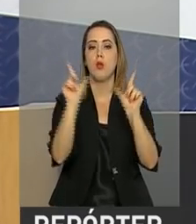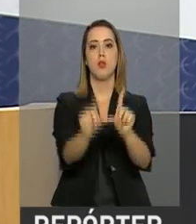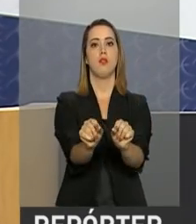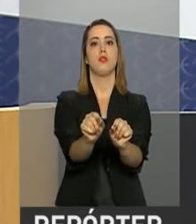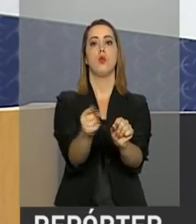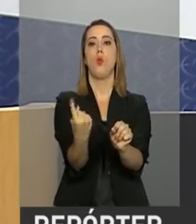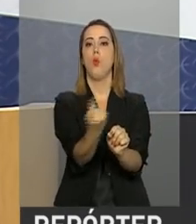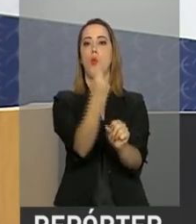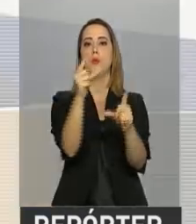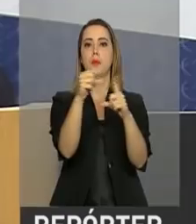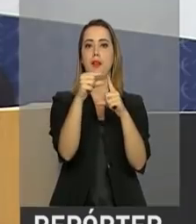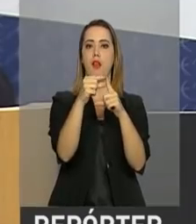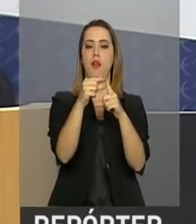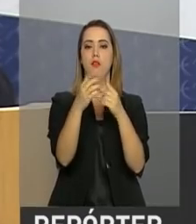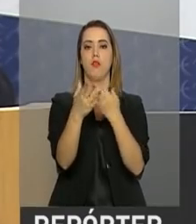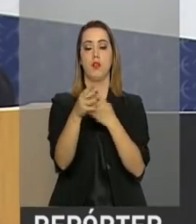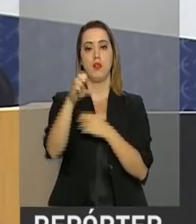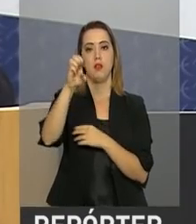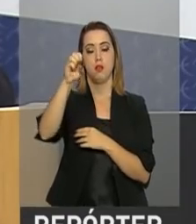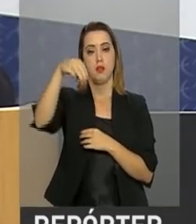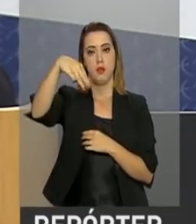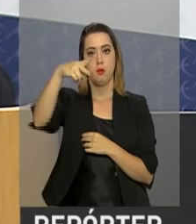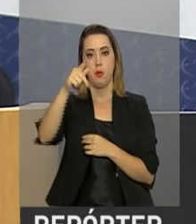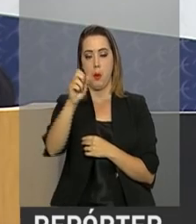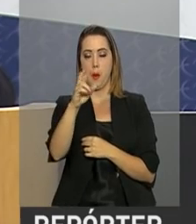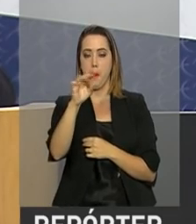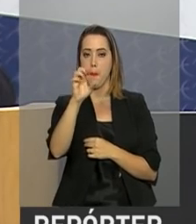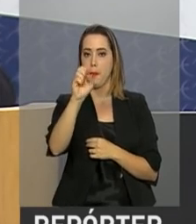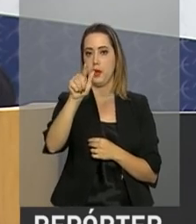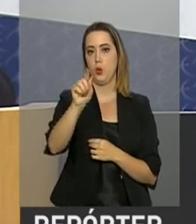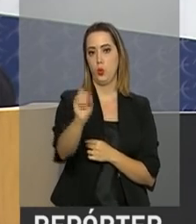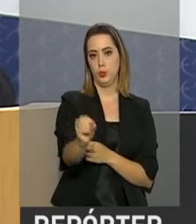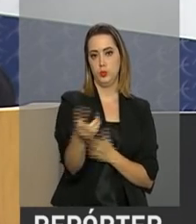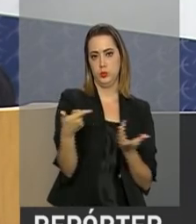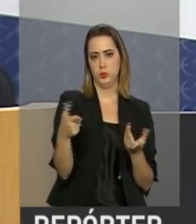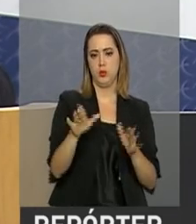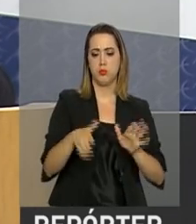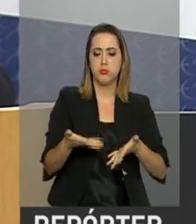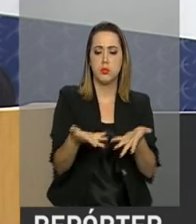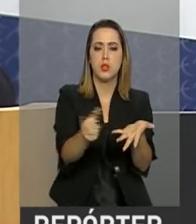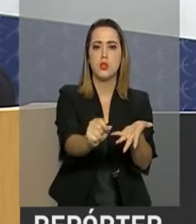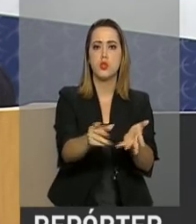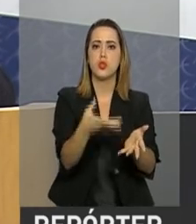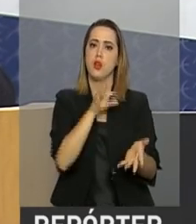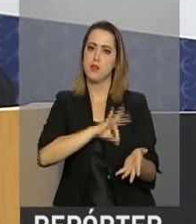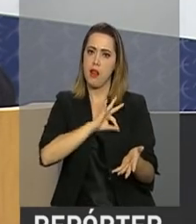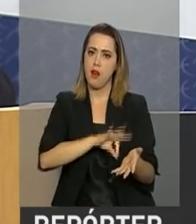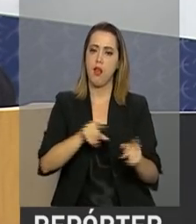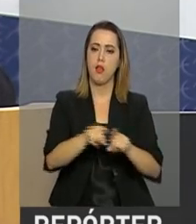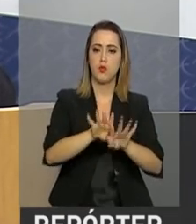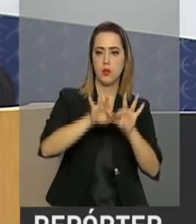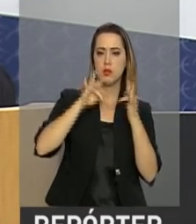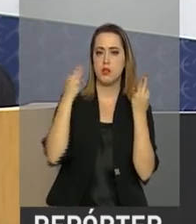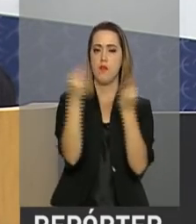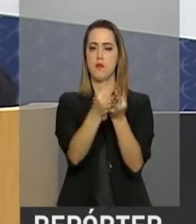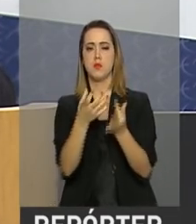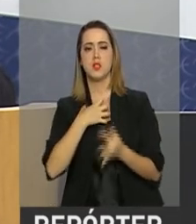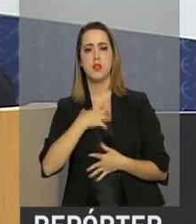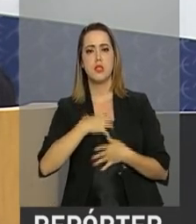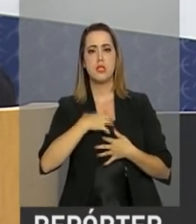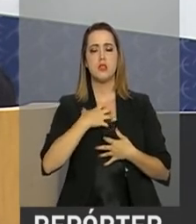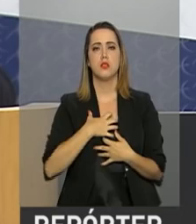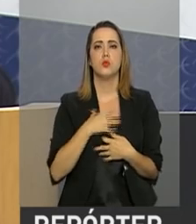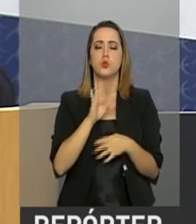a uma palavra emprego mas para criar empregos para gerar prosperidade para que as famílias possam sentir-se